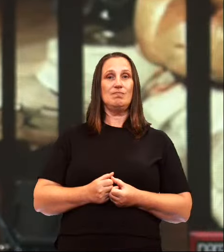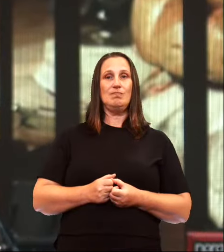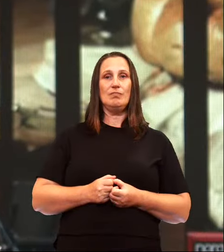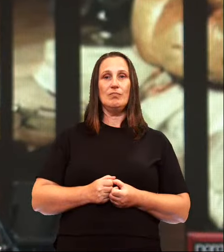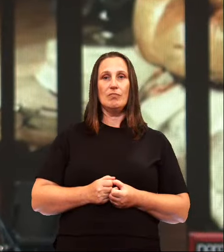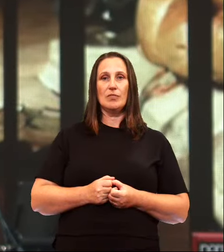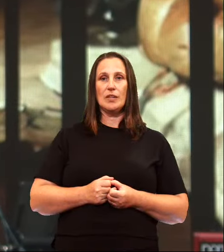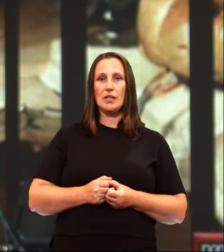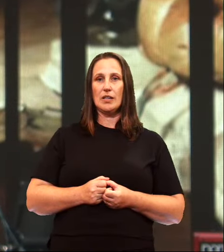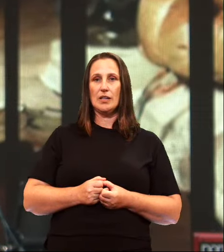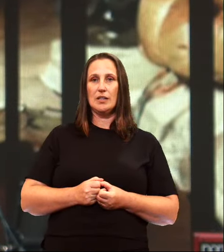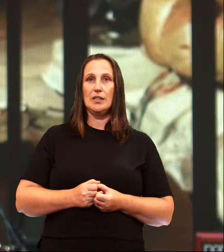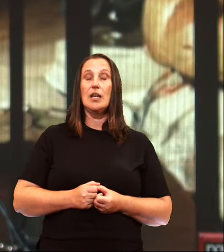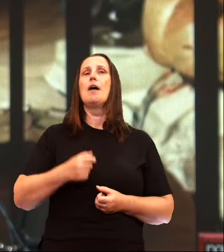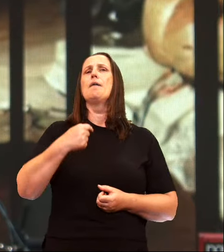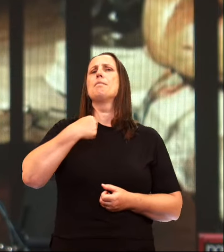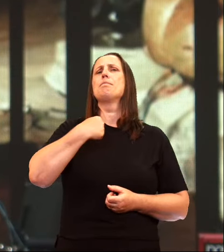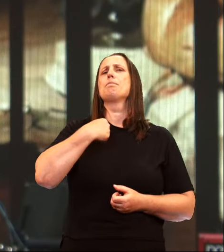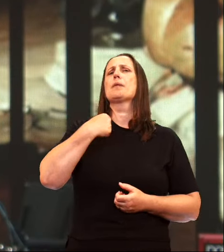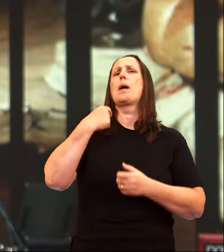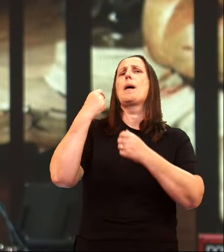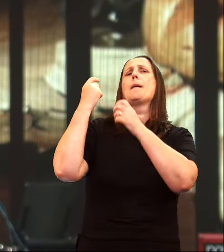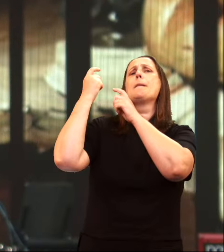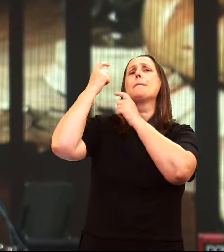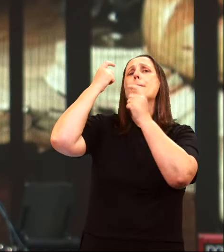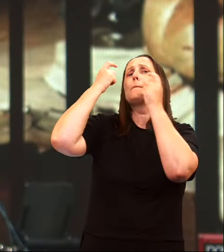Vamos pensar um pouco diferente.